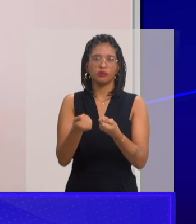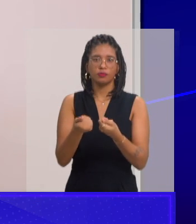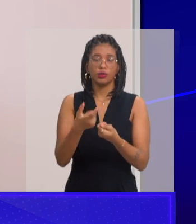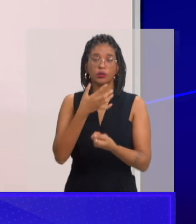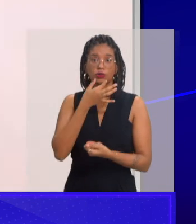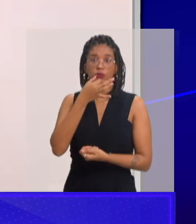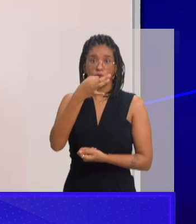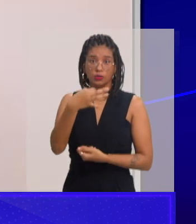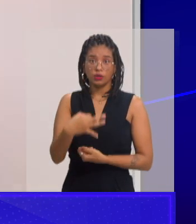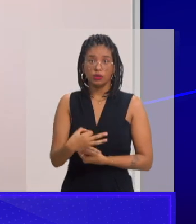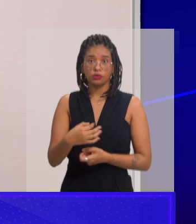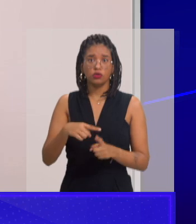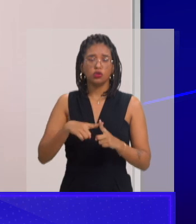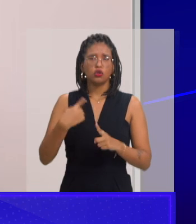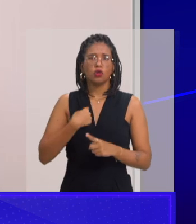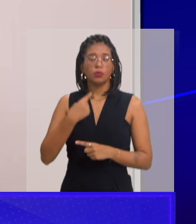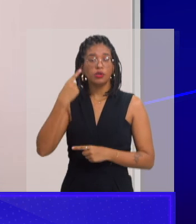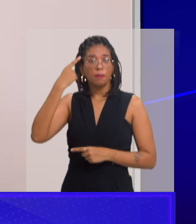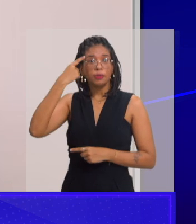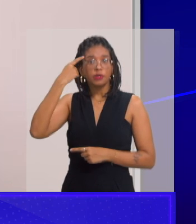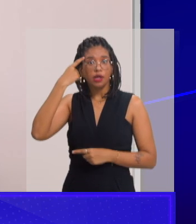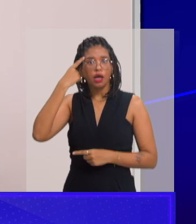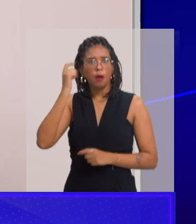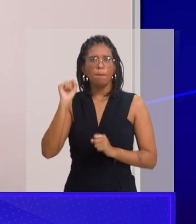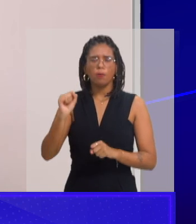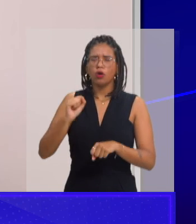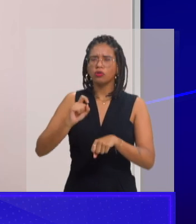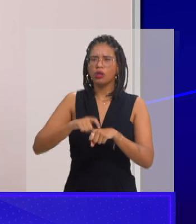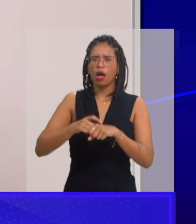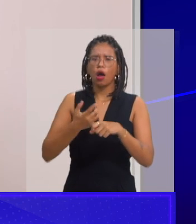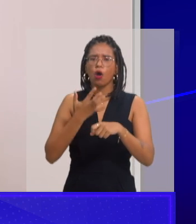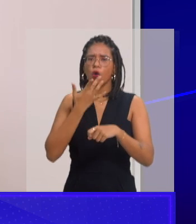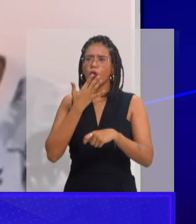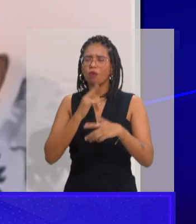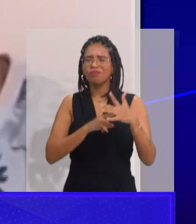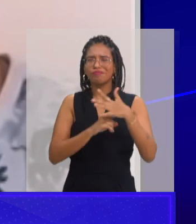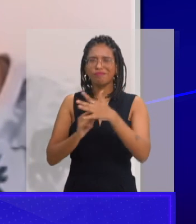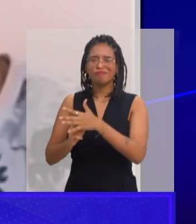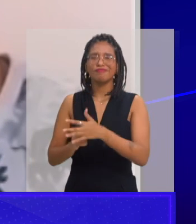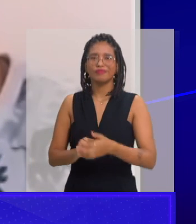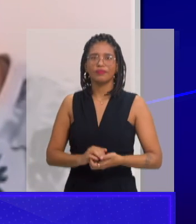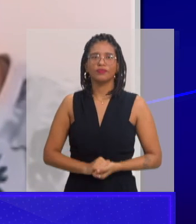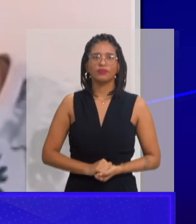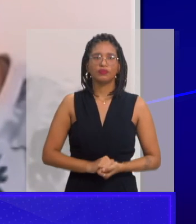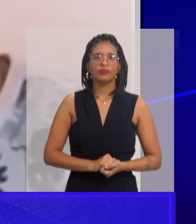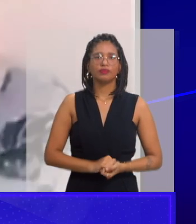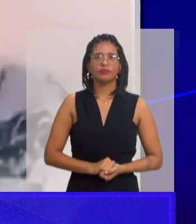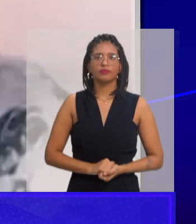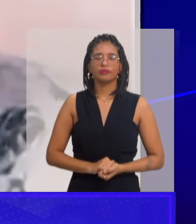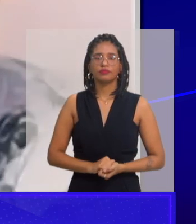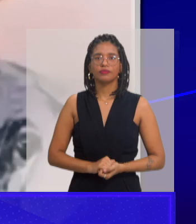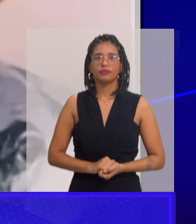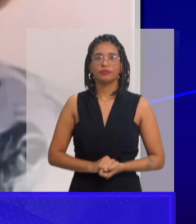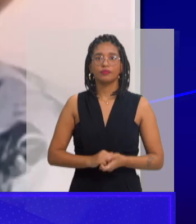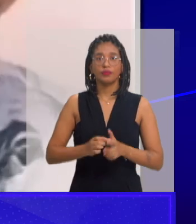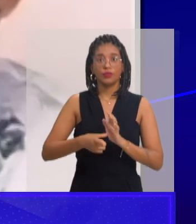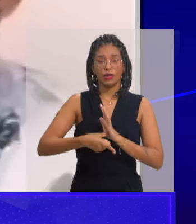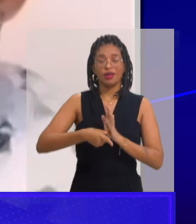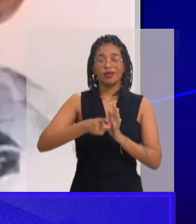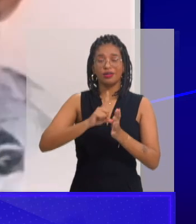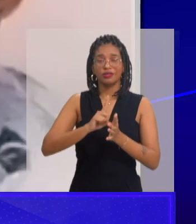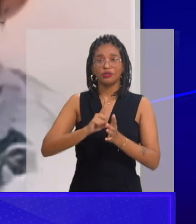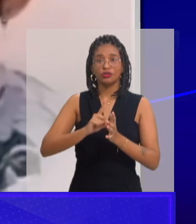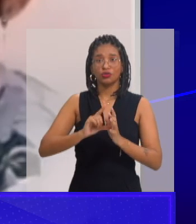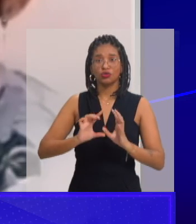ser inteiro. A gente não precisa ser metade da laranja, a gente pode ser uma laranja inteira. Com certeza. Gente, antes de